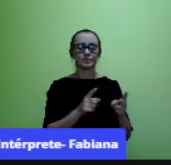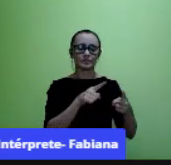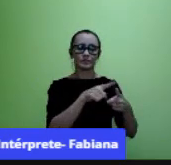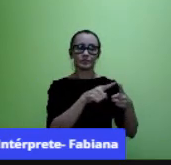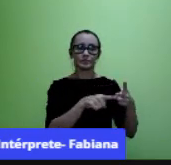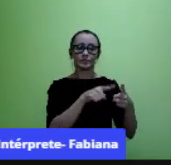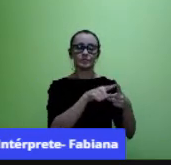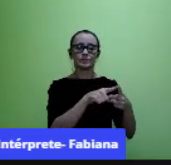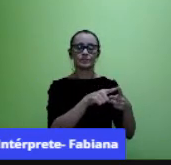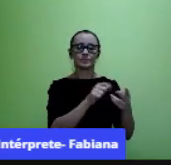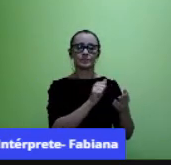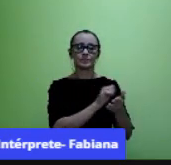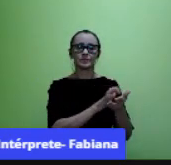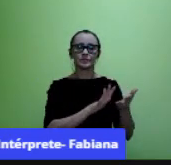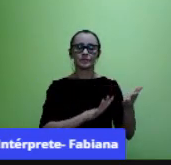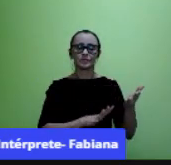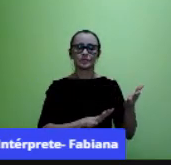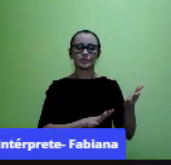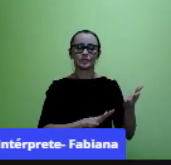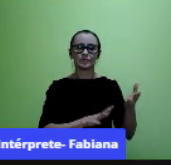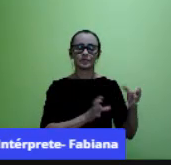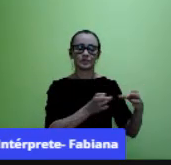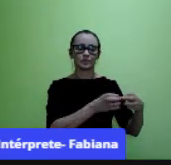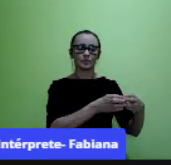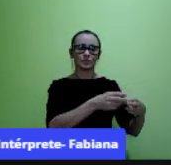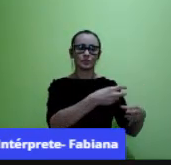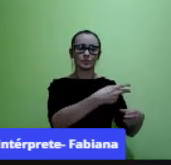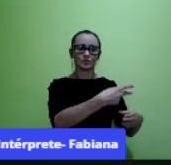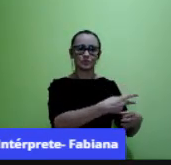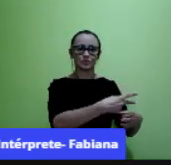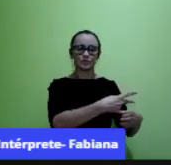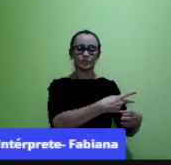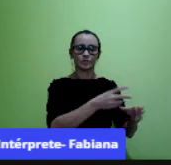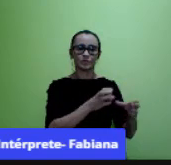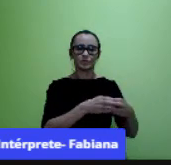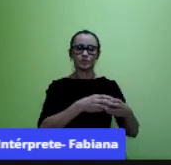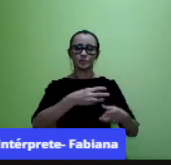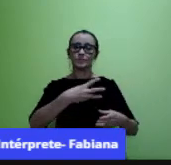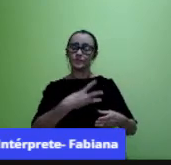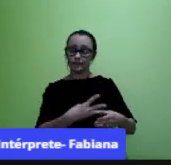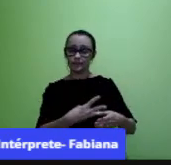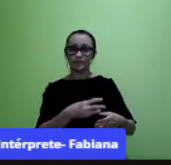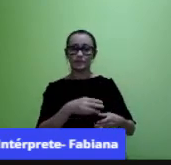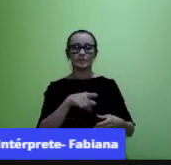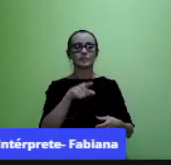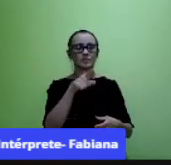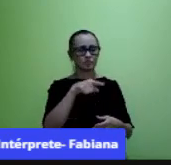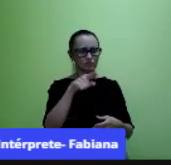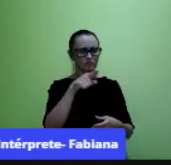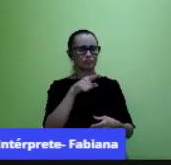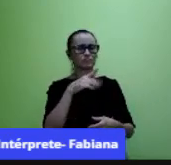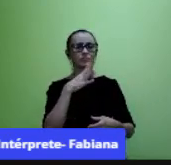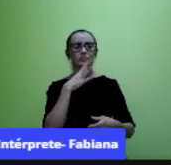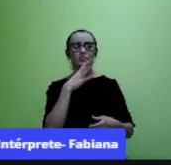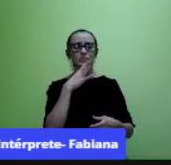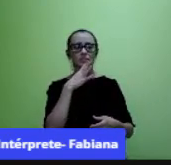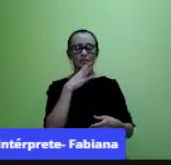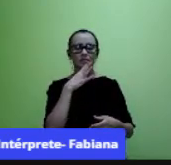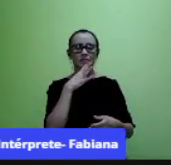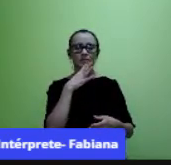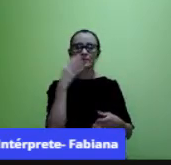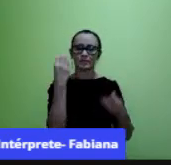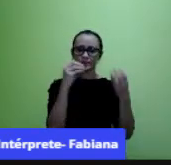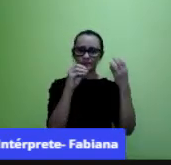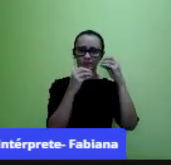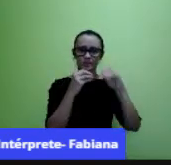atividades do grupo 2 e 3. Vocês já sabem quais são, que está aqui colocada. E